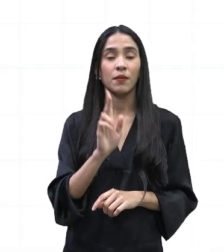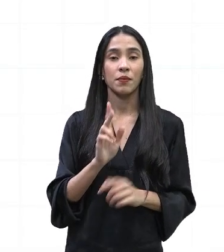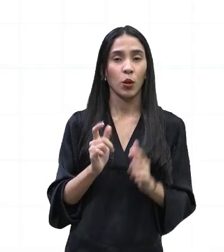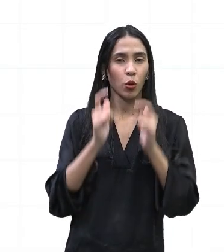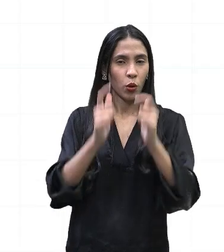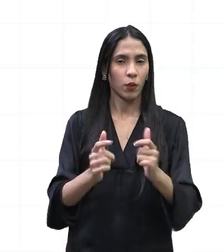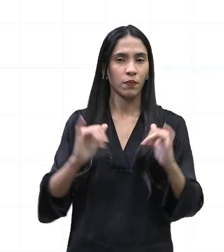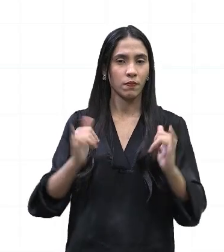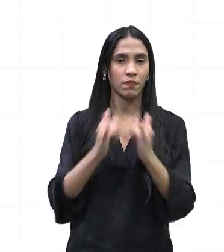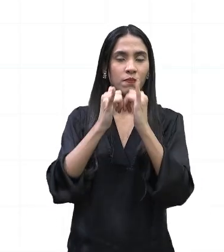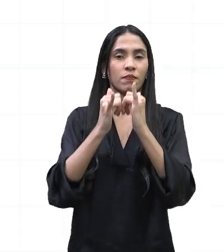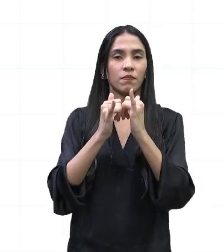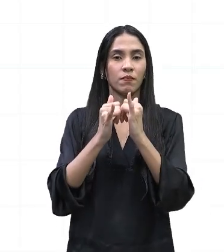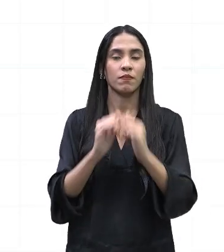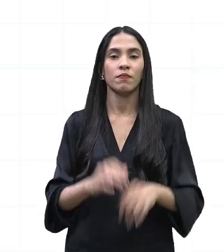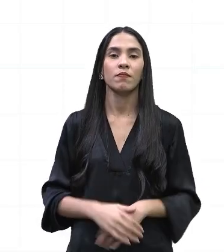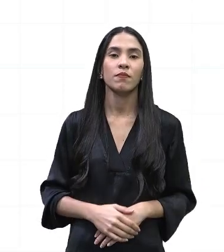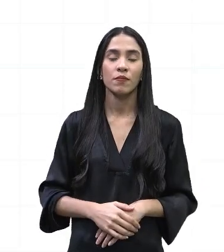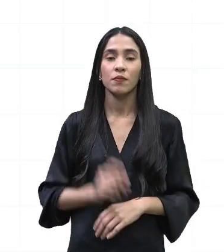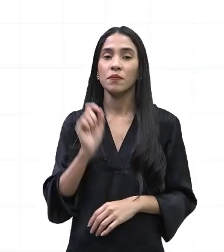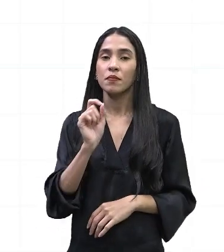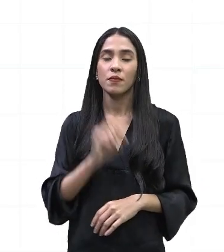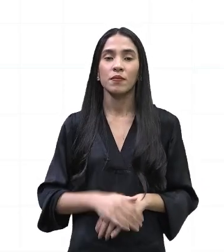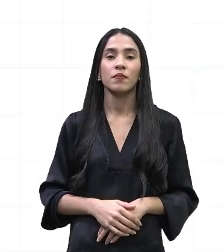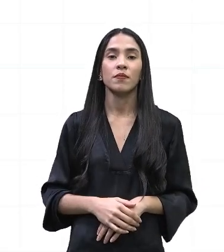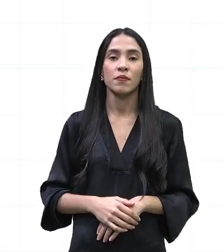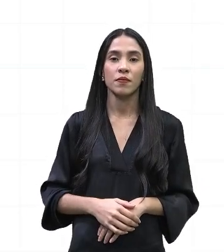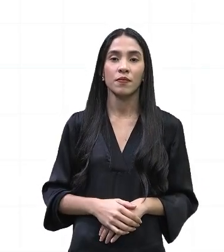hidrelétricas nada mais são do que, né,